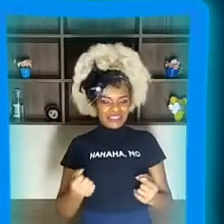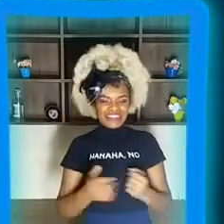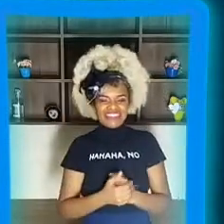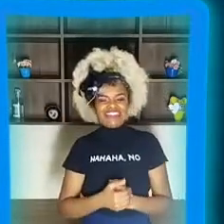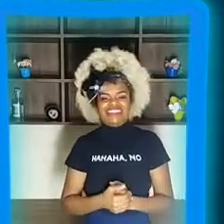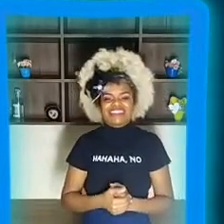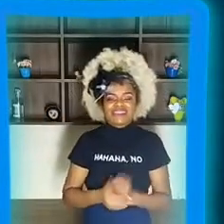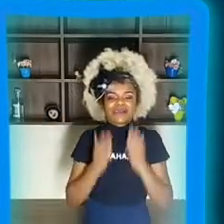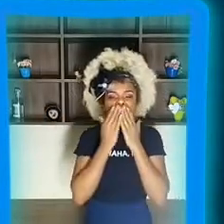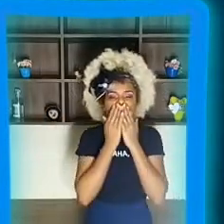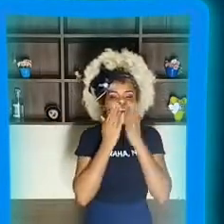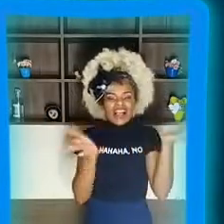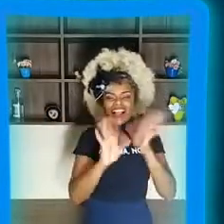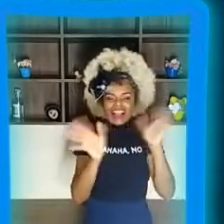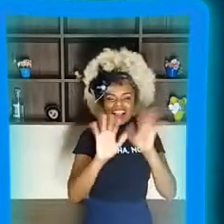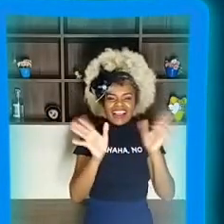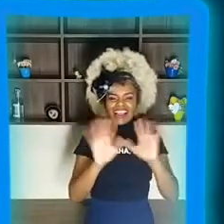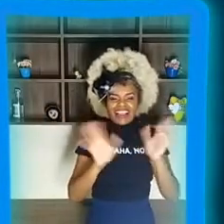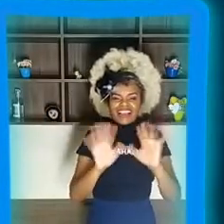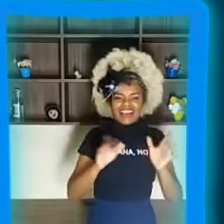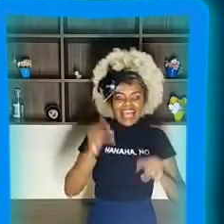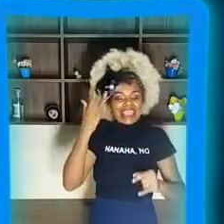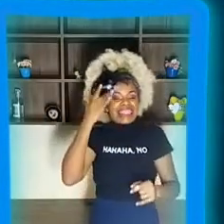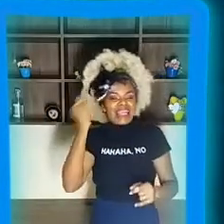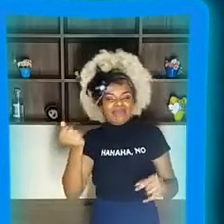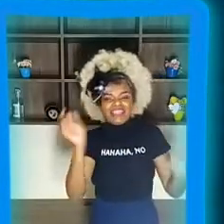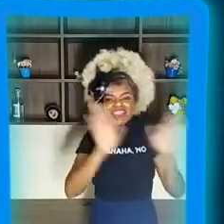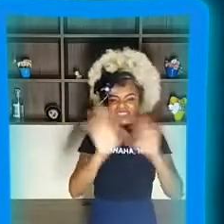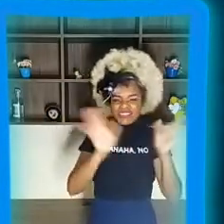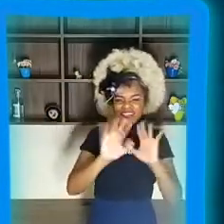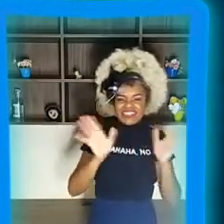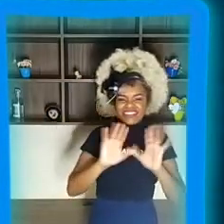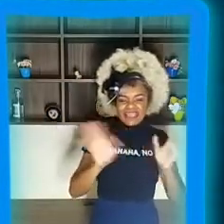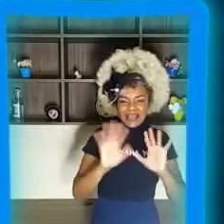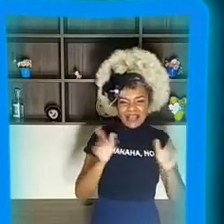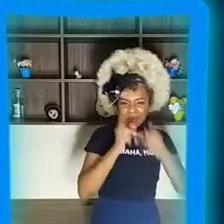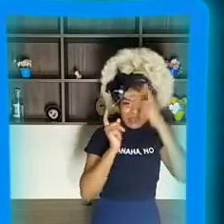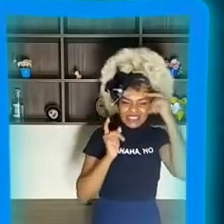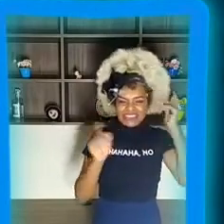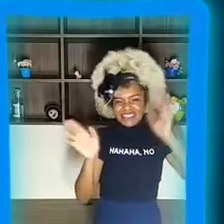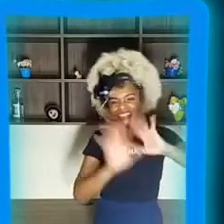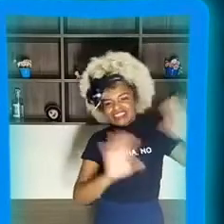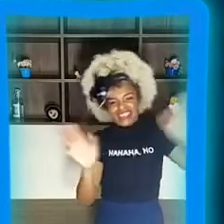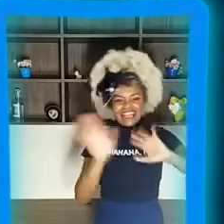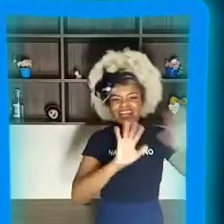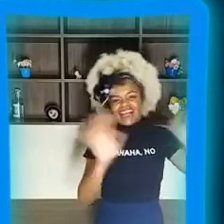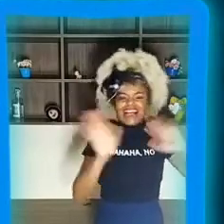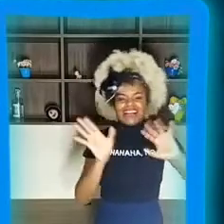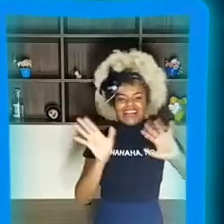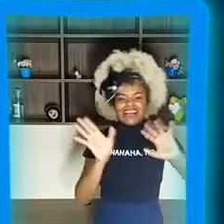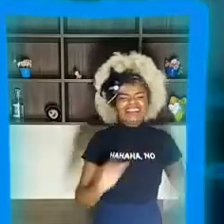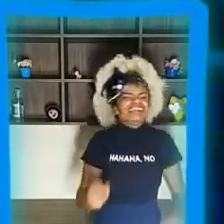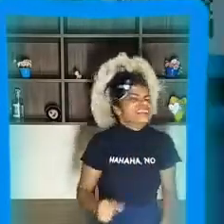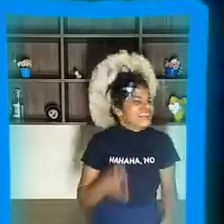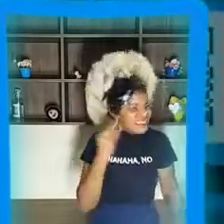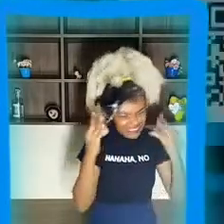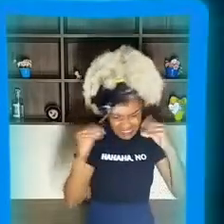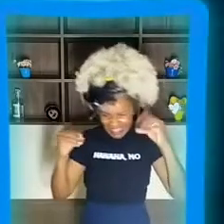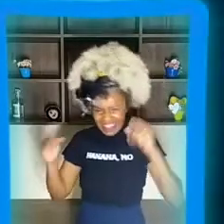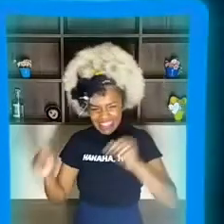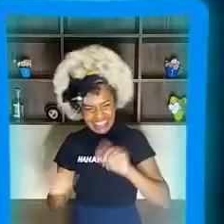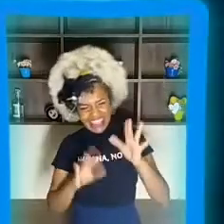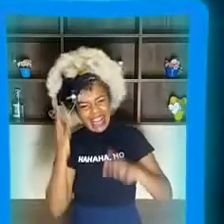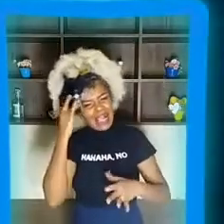gente. Beijo! Até amanhã! Tchau, beijo. Tchau, pessoal! Tchau, tchau! Amanhã,